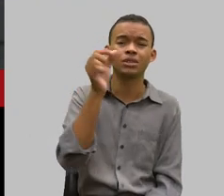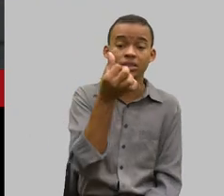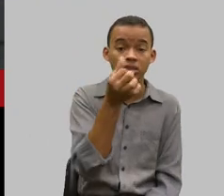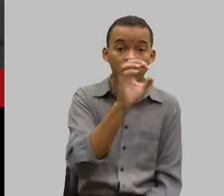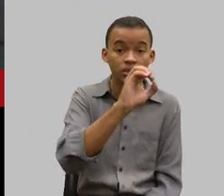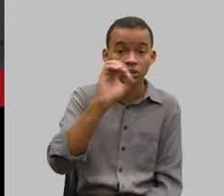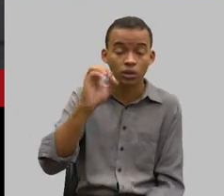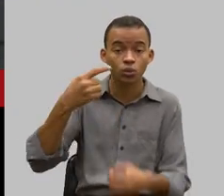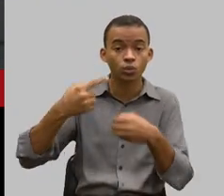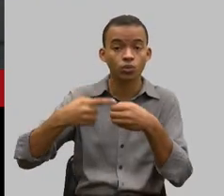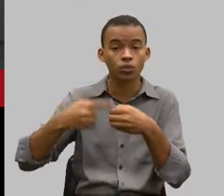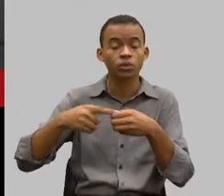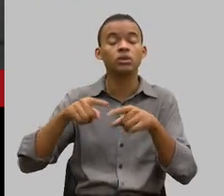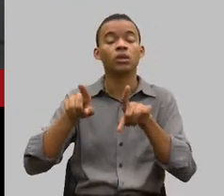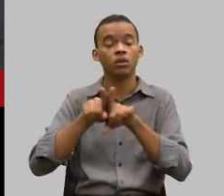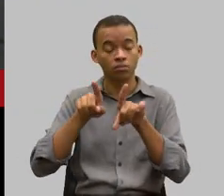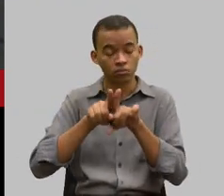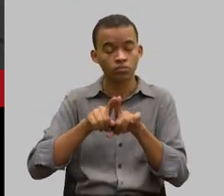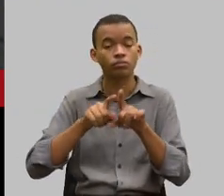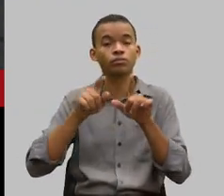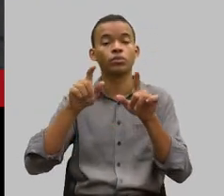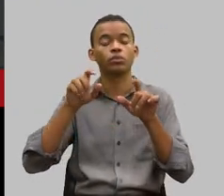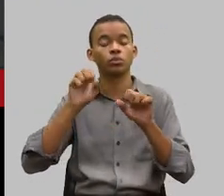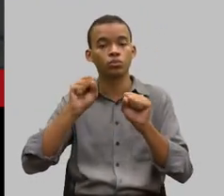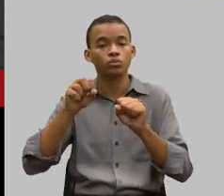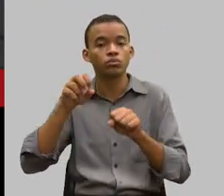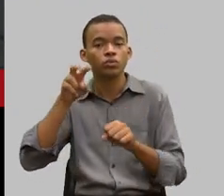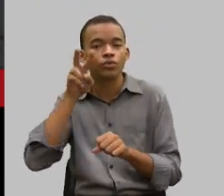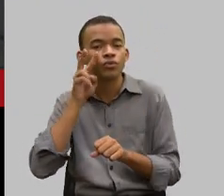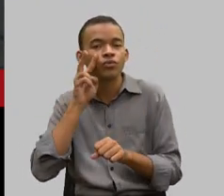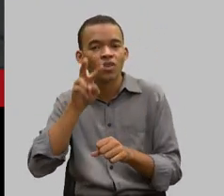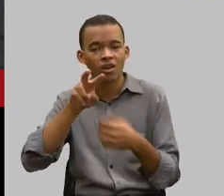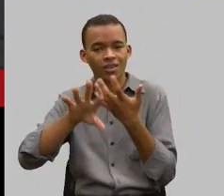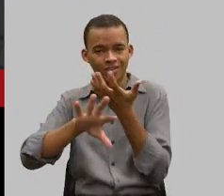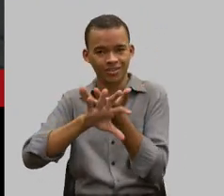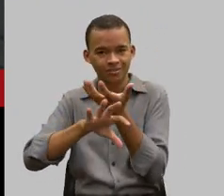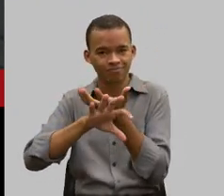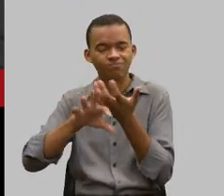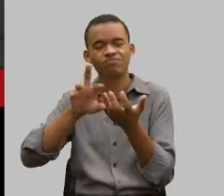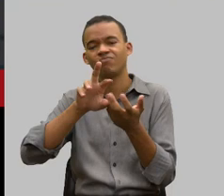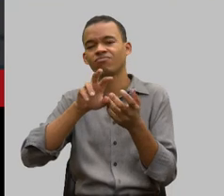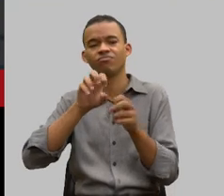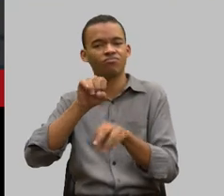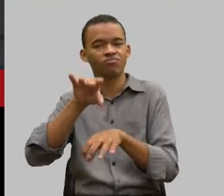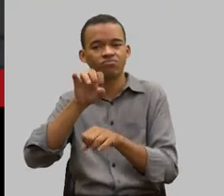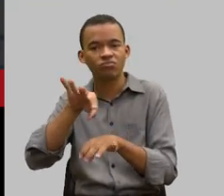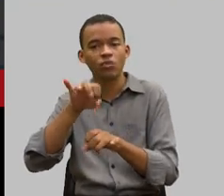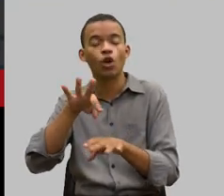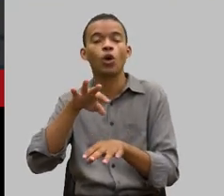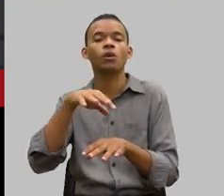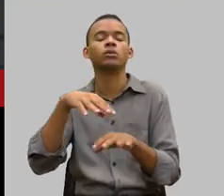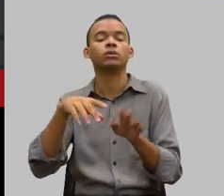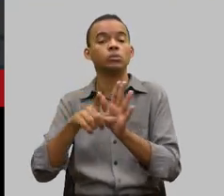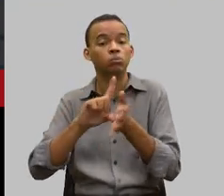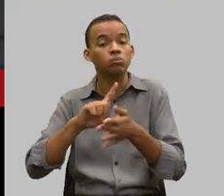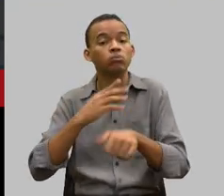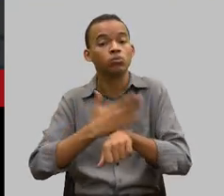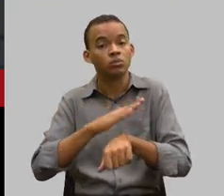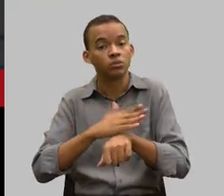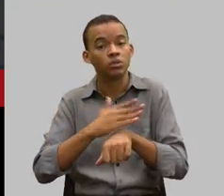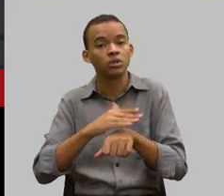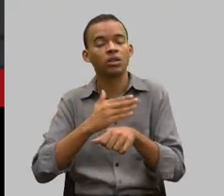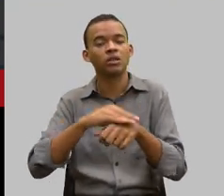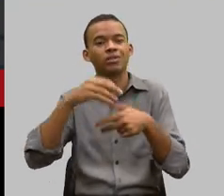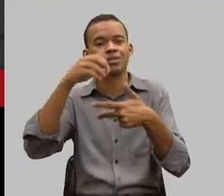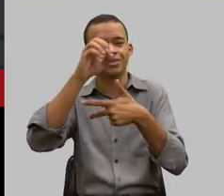por dia em 600 municípios Hoje quase em Minas Gerais e agora a gente tá levando se liga na educação também para o